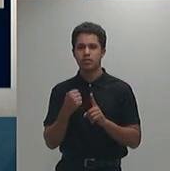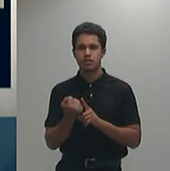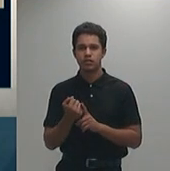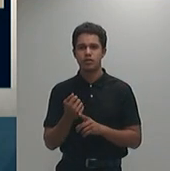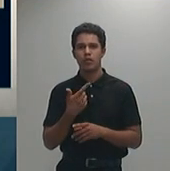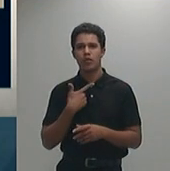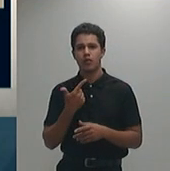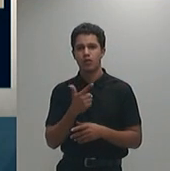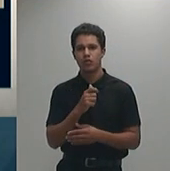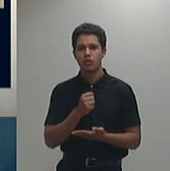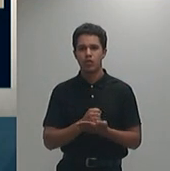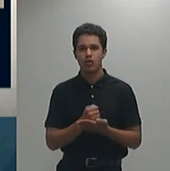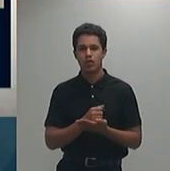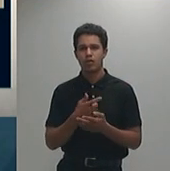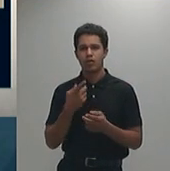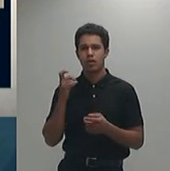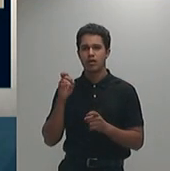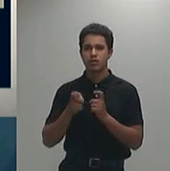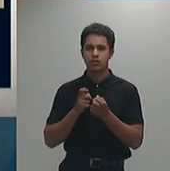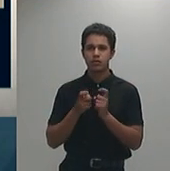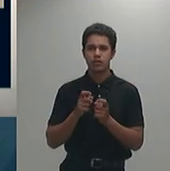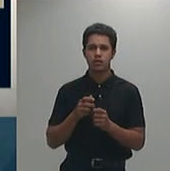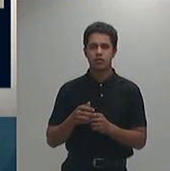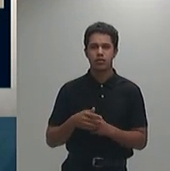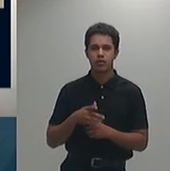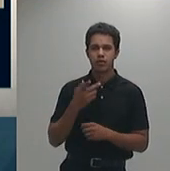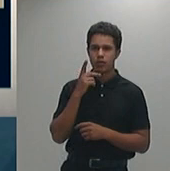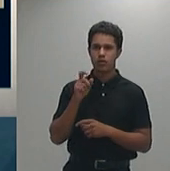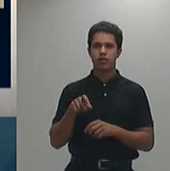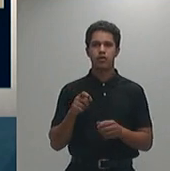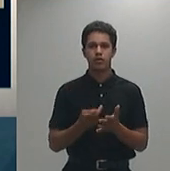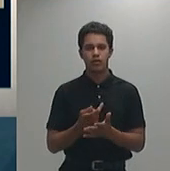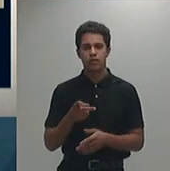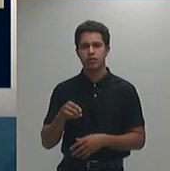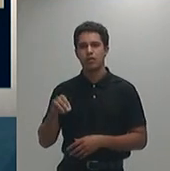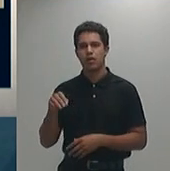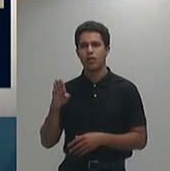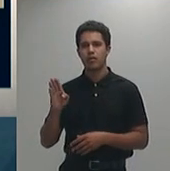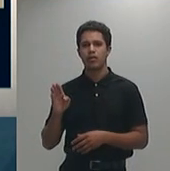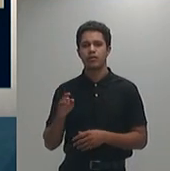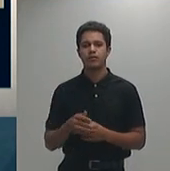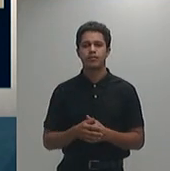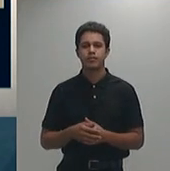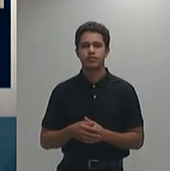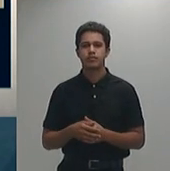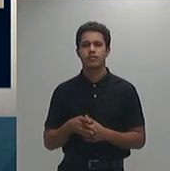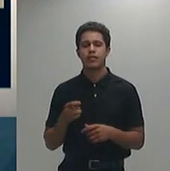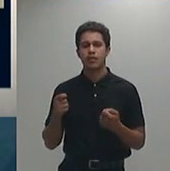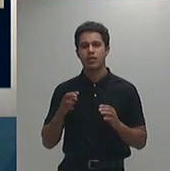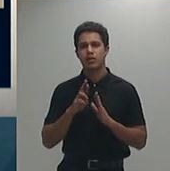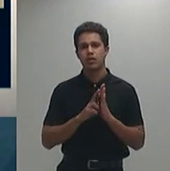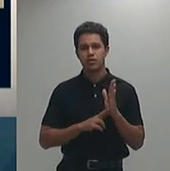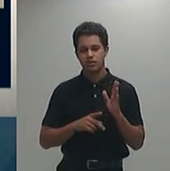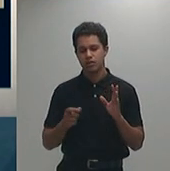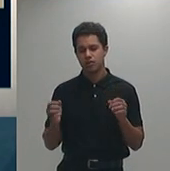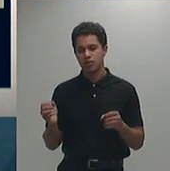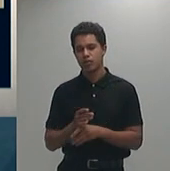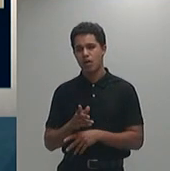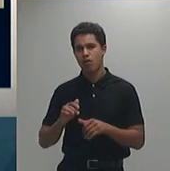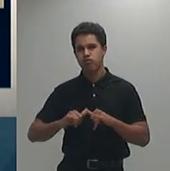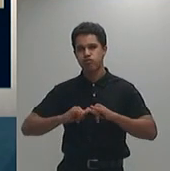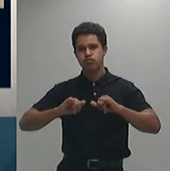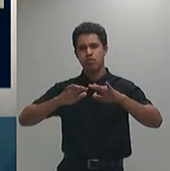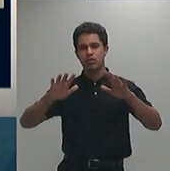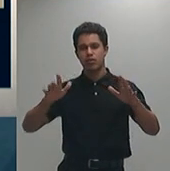e eles administradores por aqueles fatos narrados ao MPF é Preciso registrar Que tal Providência publicação de edital de convocação